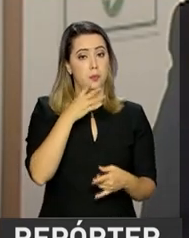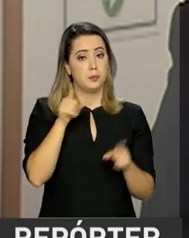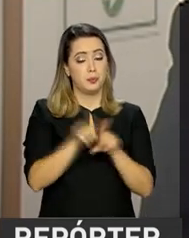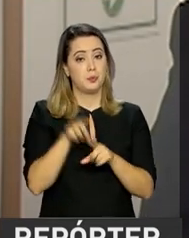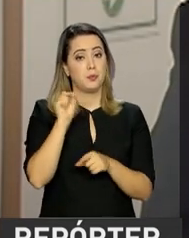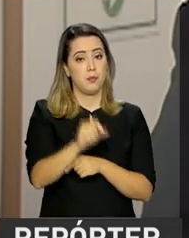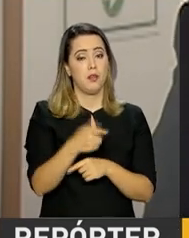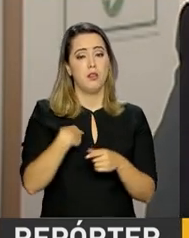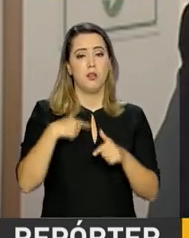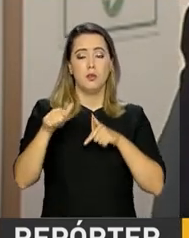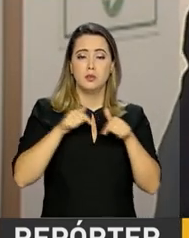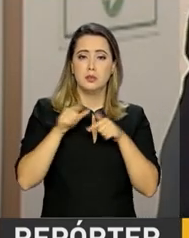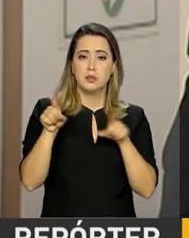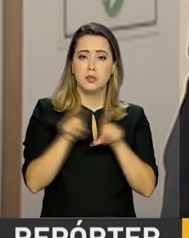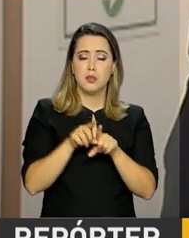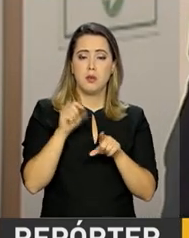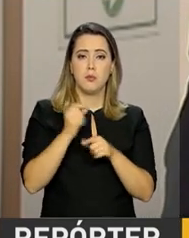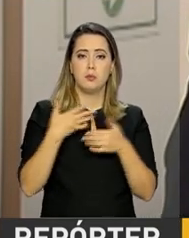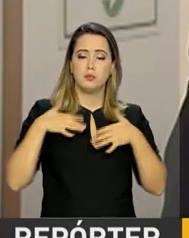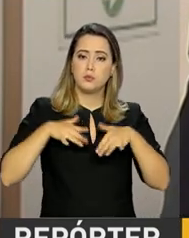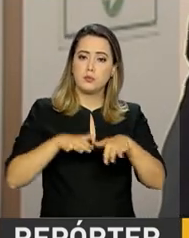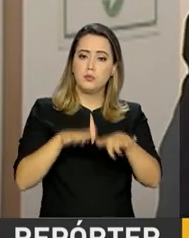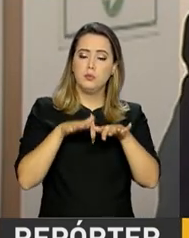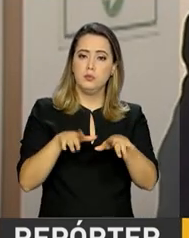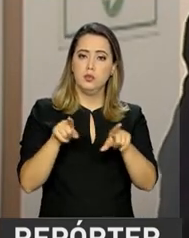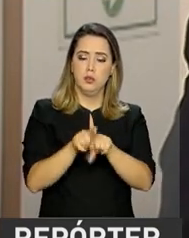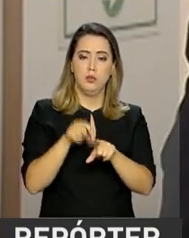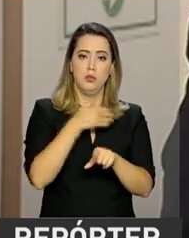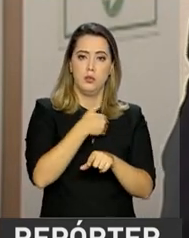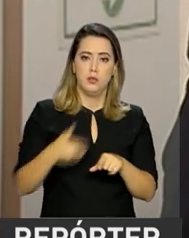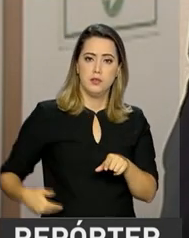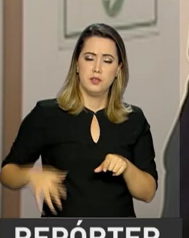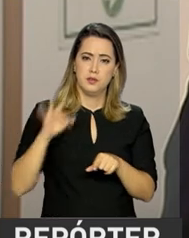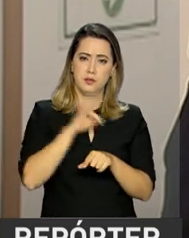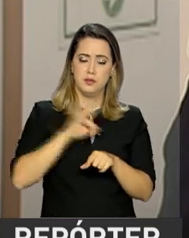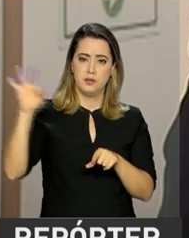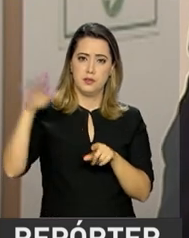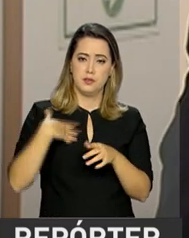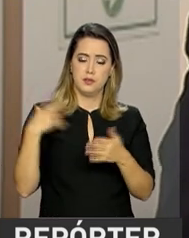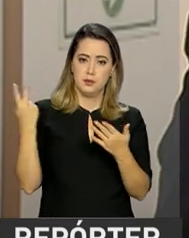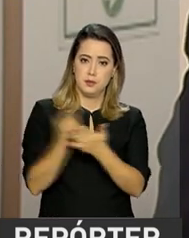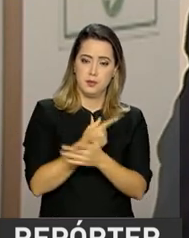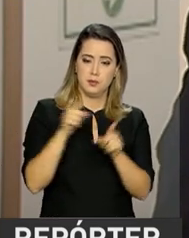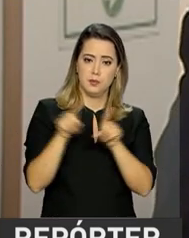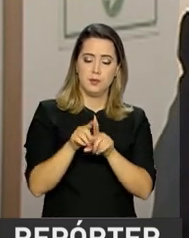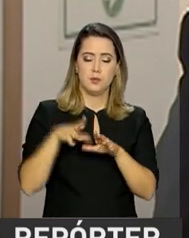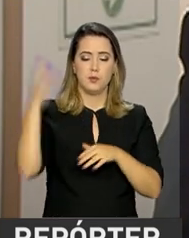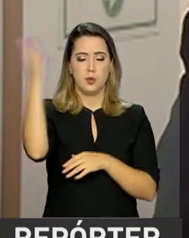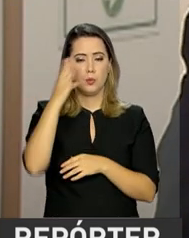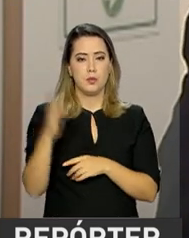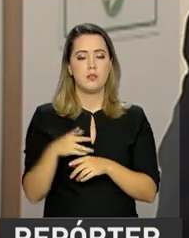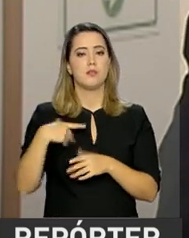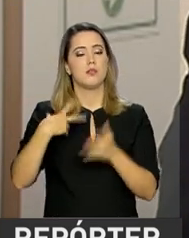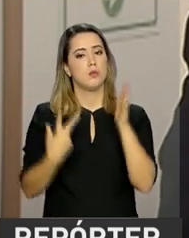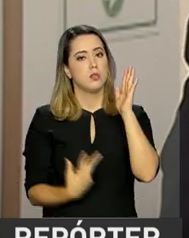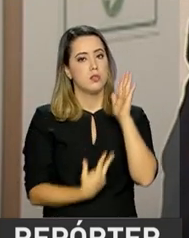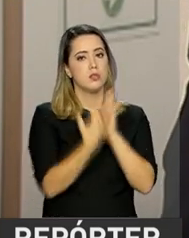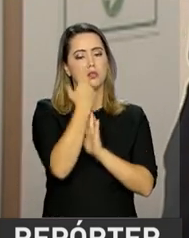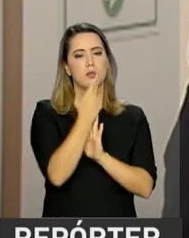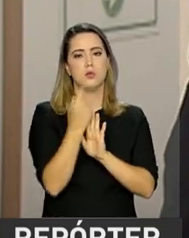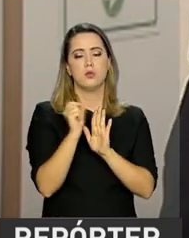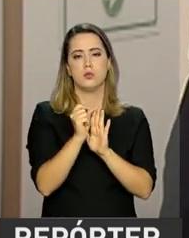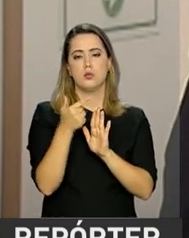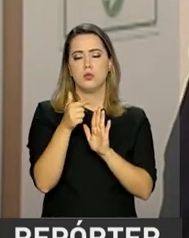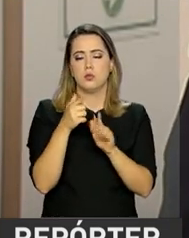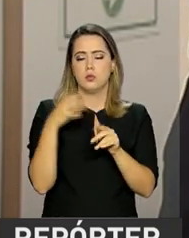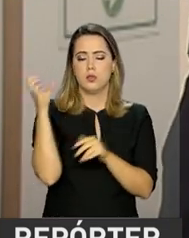de Dona Ziela faz parte de um mutirão patrocinado pelo governo federal para a realização em todo o Brasil de cirurgias eletivas, aquelas que